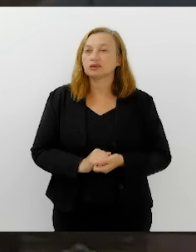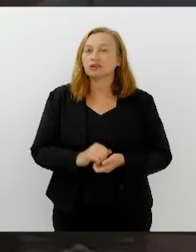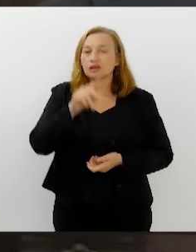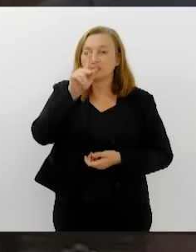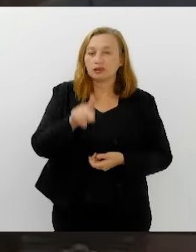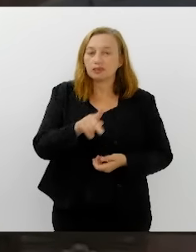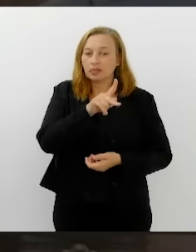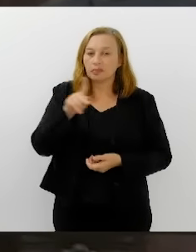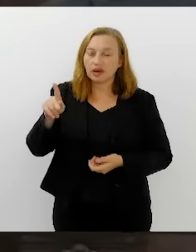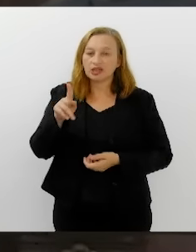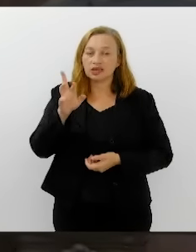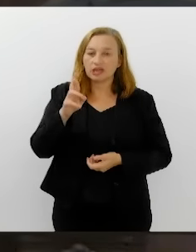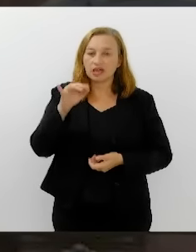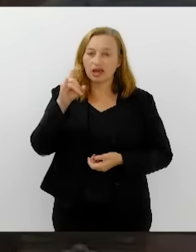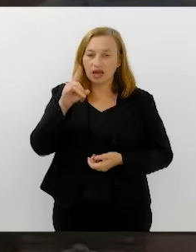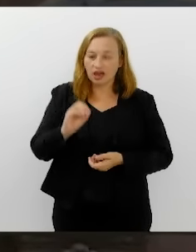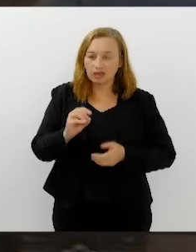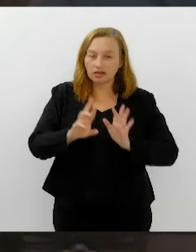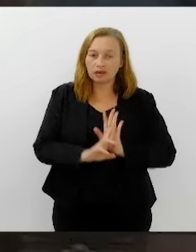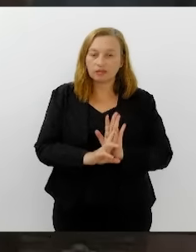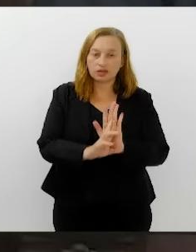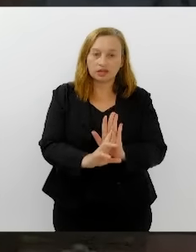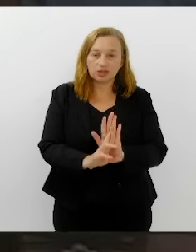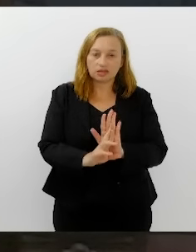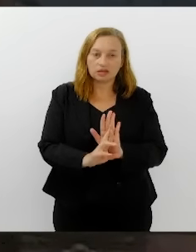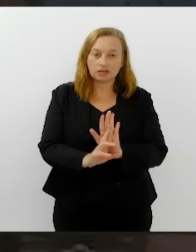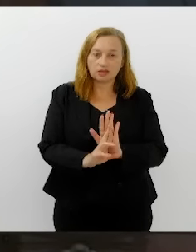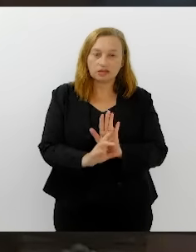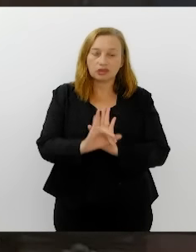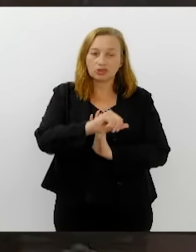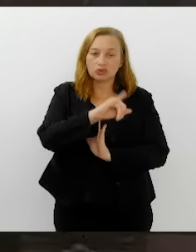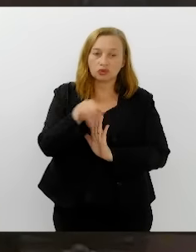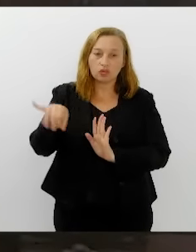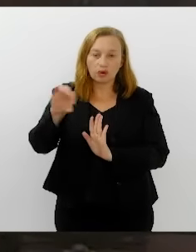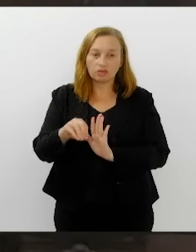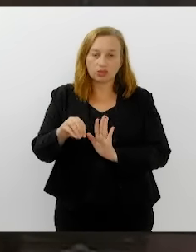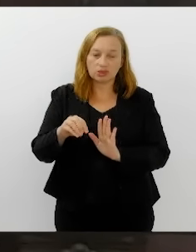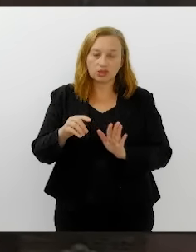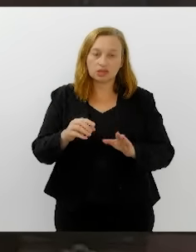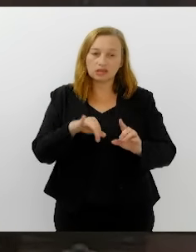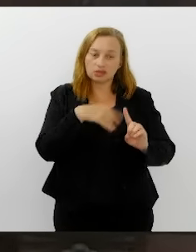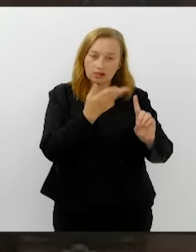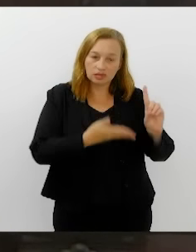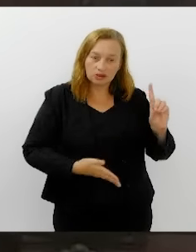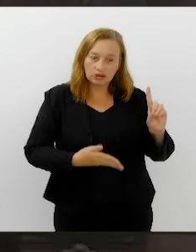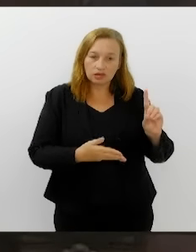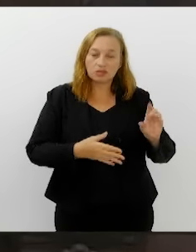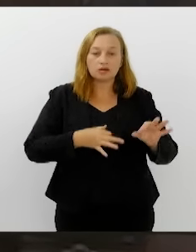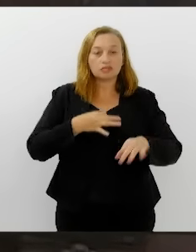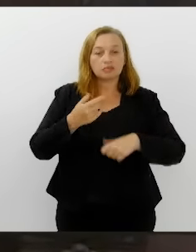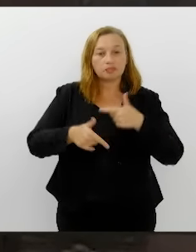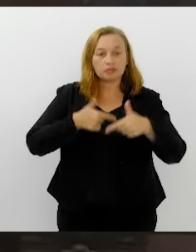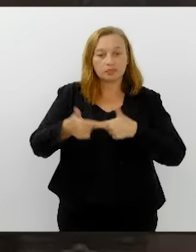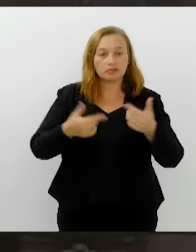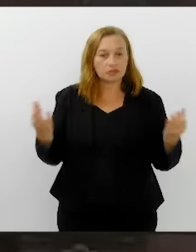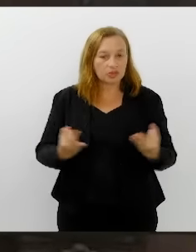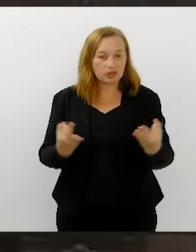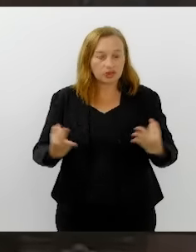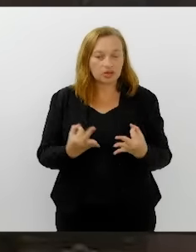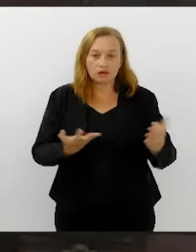Basso, que representa o Monsenhor João nesta sessão solene, que desempenha um belíssimo trabalho com a juventude